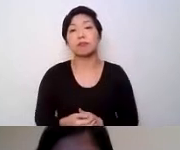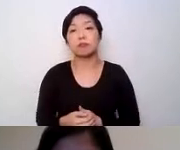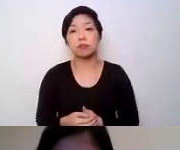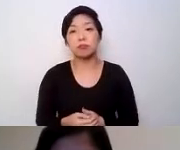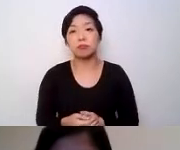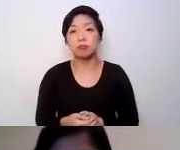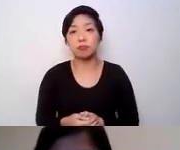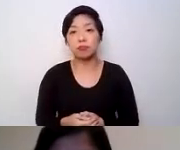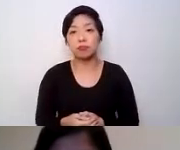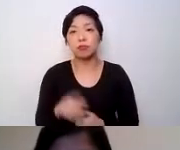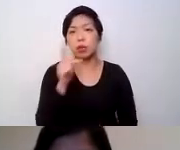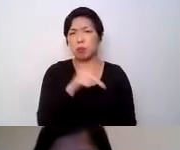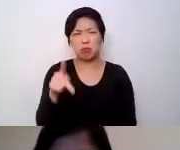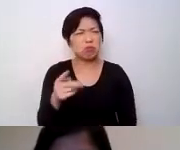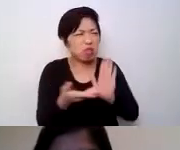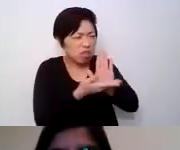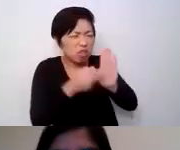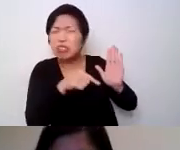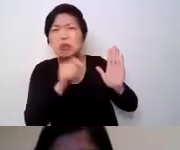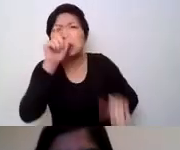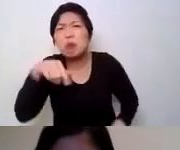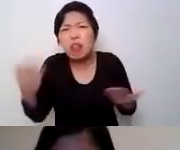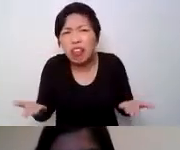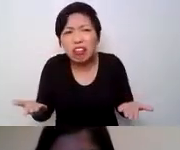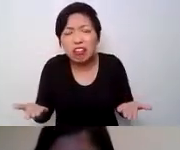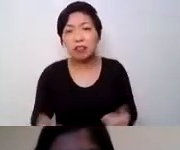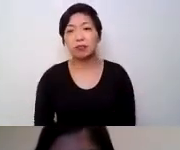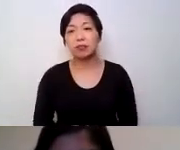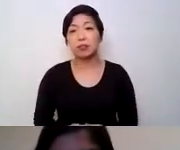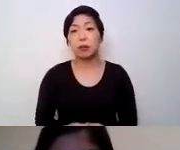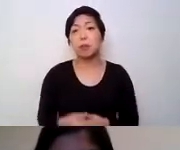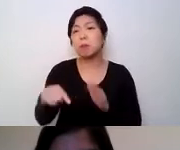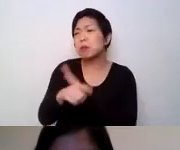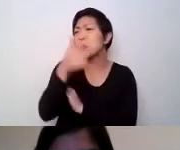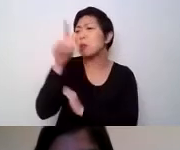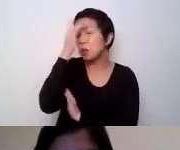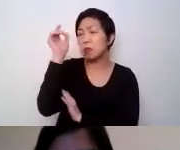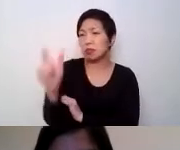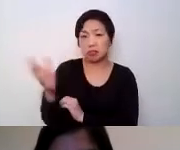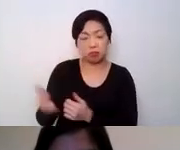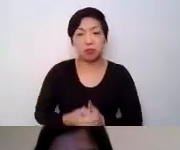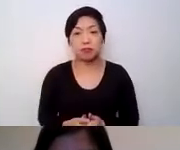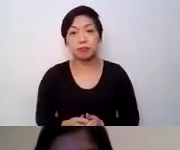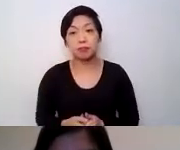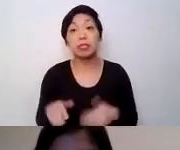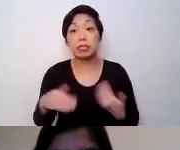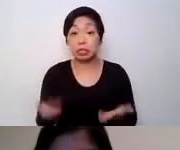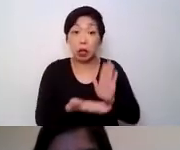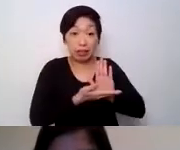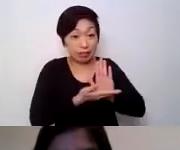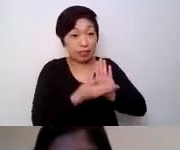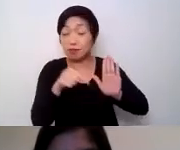e os professores falaram Lina não essa não não vamos falar sobre isso passa para outra então ela estava sendo